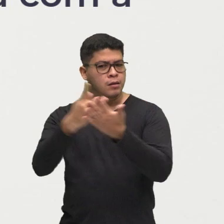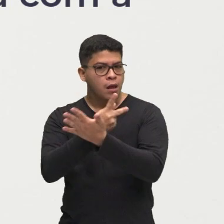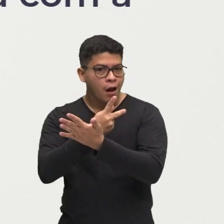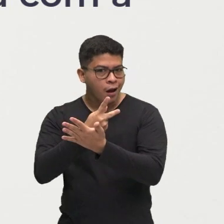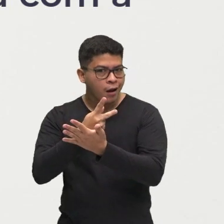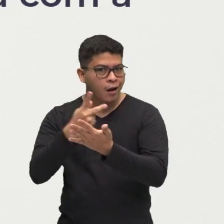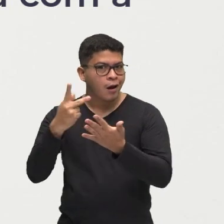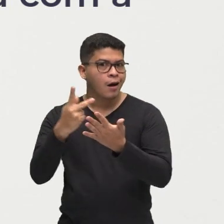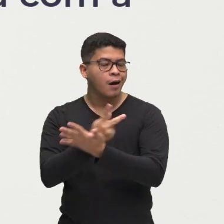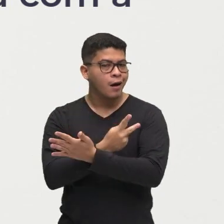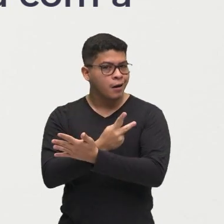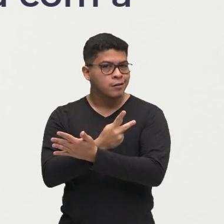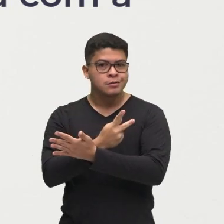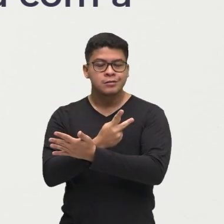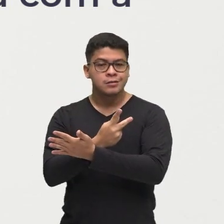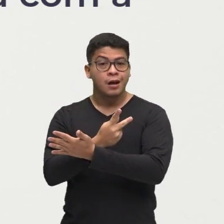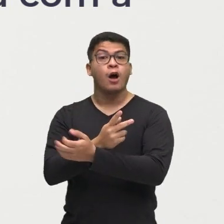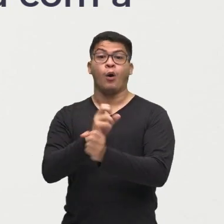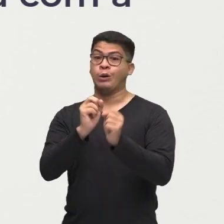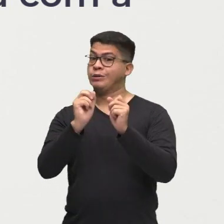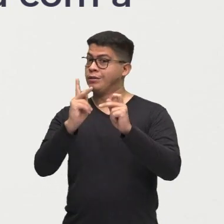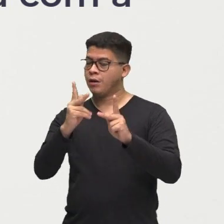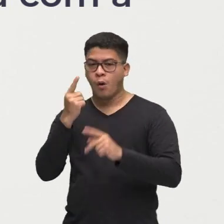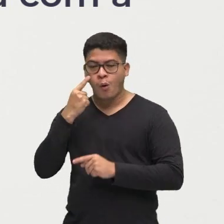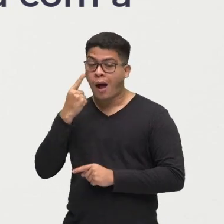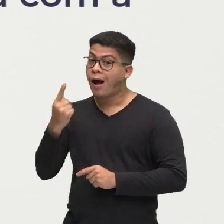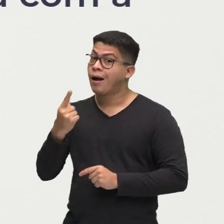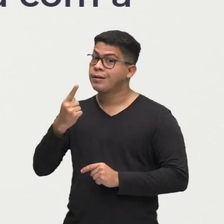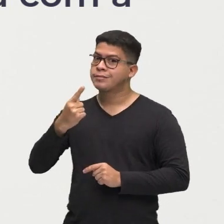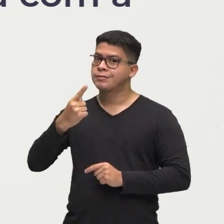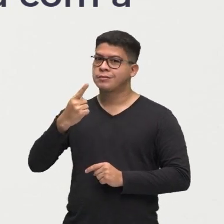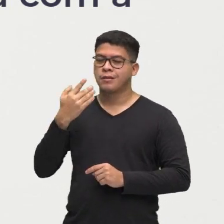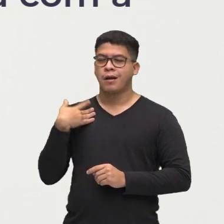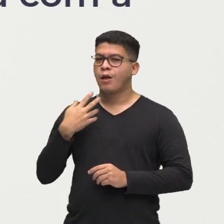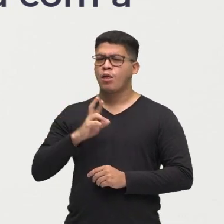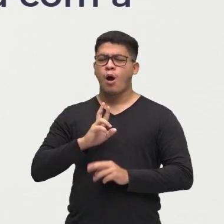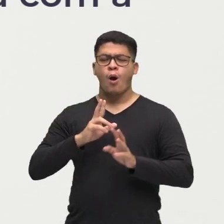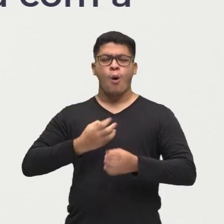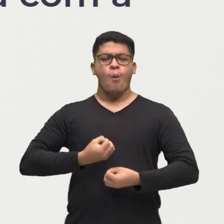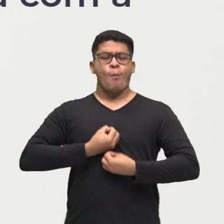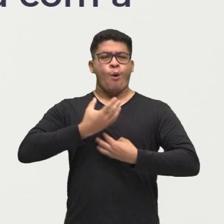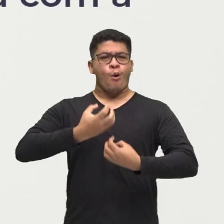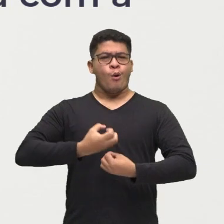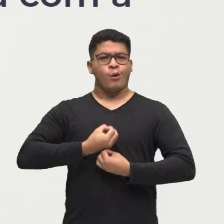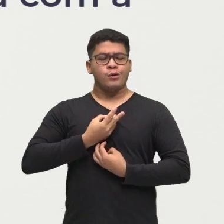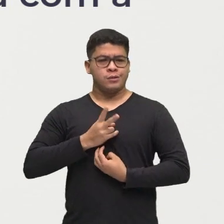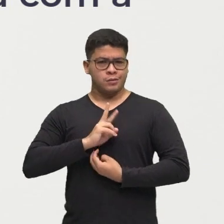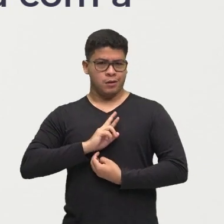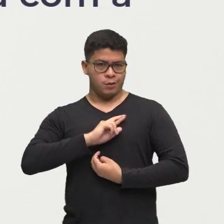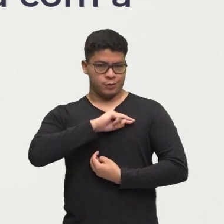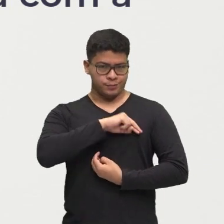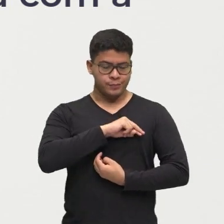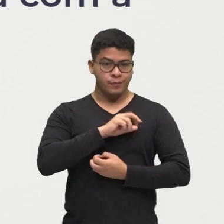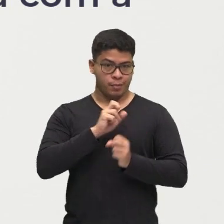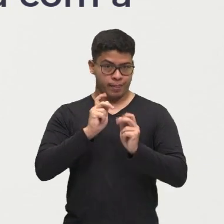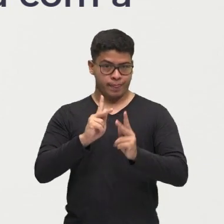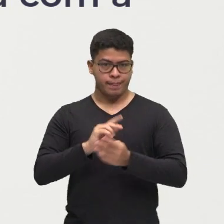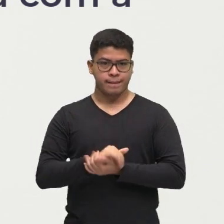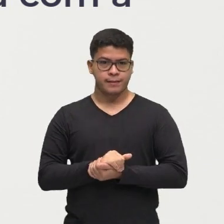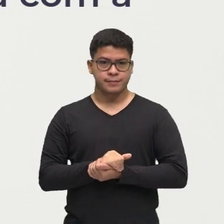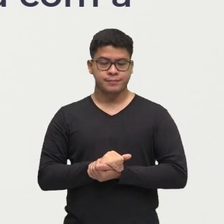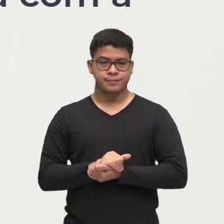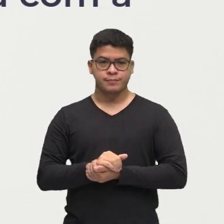procuramos o que não é correto sobre a poesia romântica, certo? Então, letra A. De modo